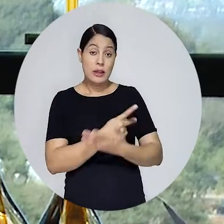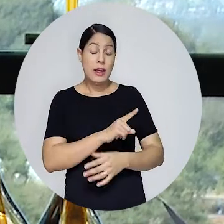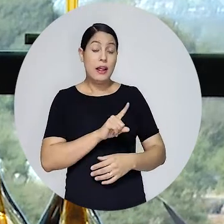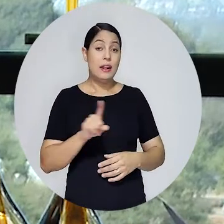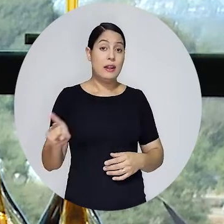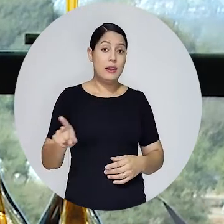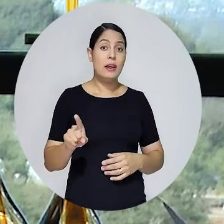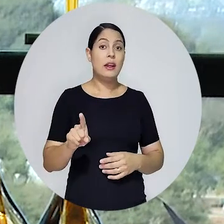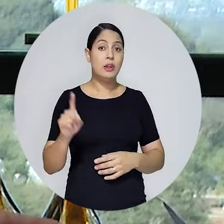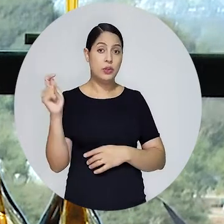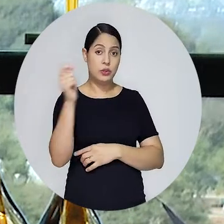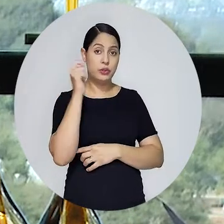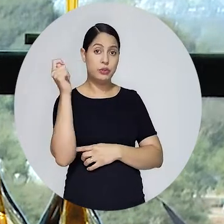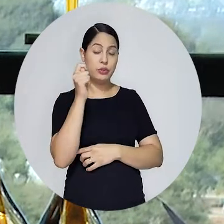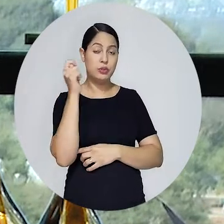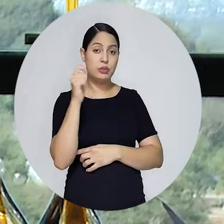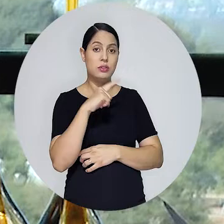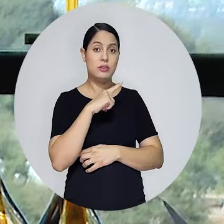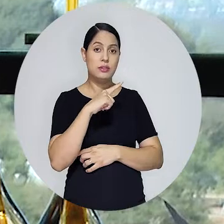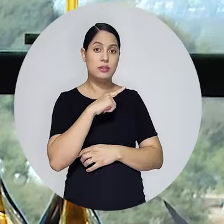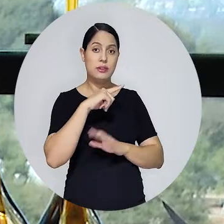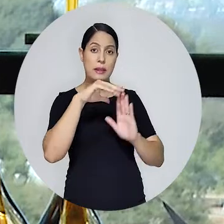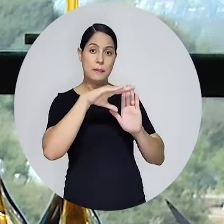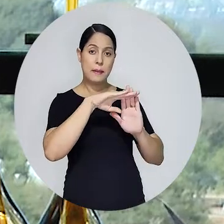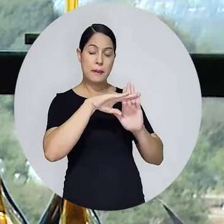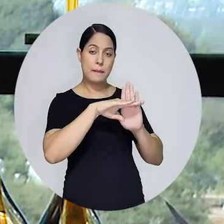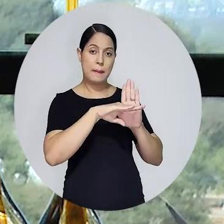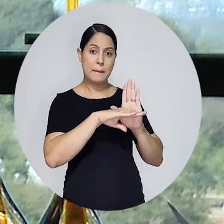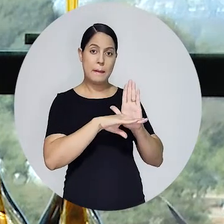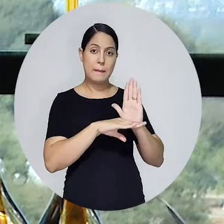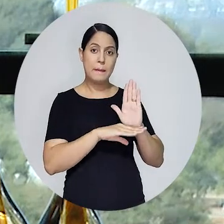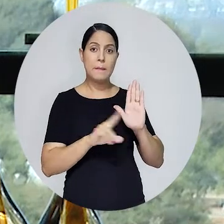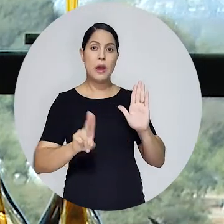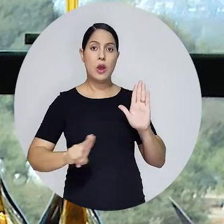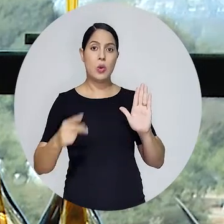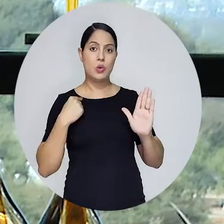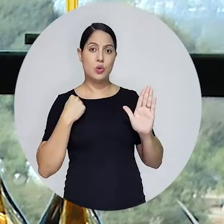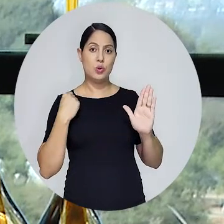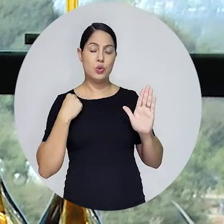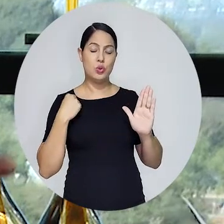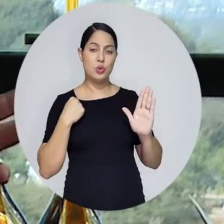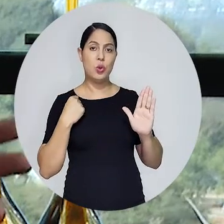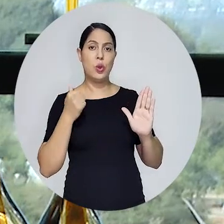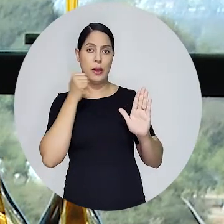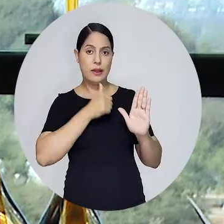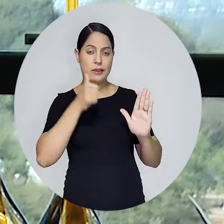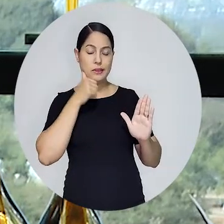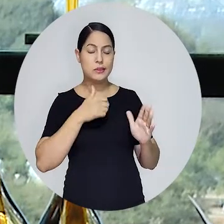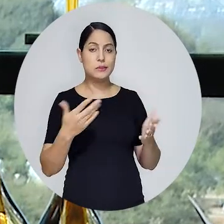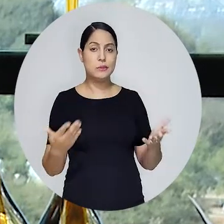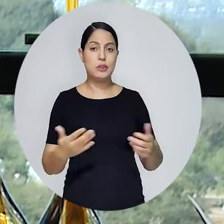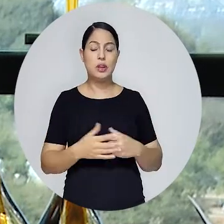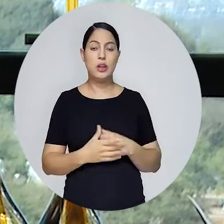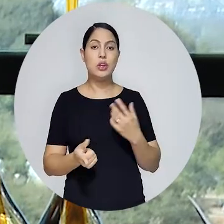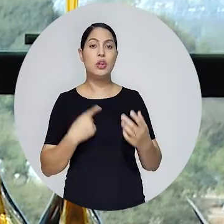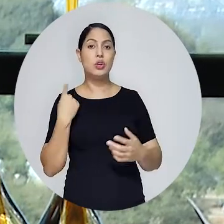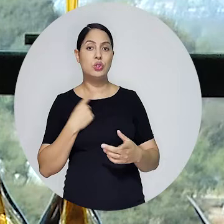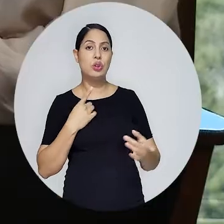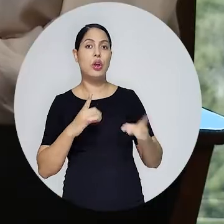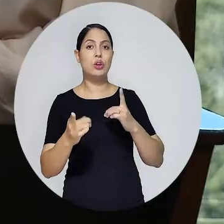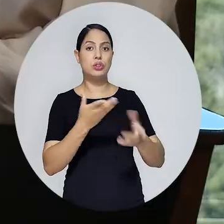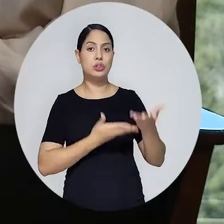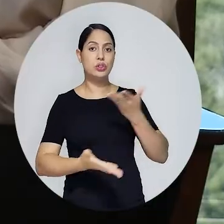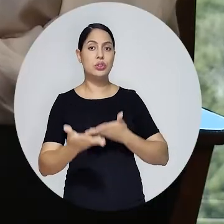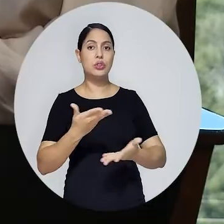uma portaria do Tribunal de Justiça determinando a vestimenta, né, das mulheres. A gente entrou com um diálogo dizendo que isso não